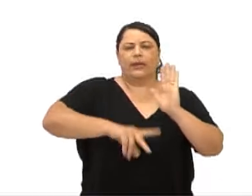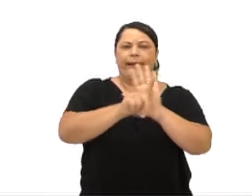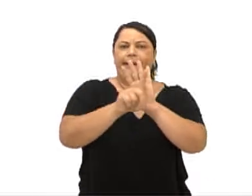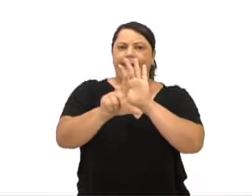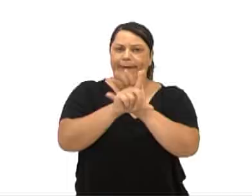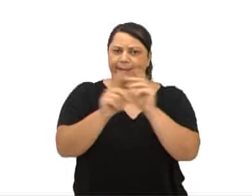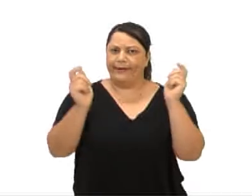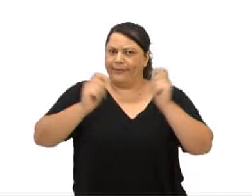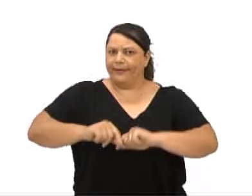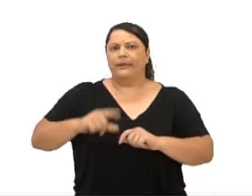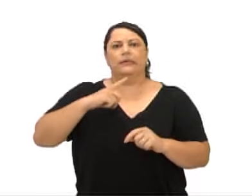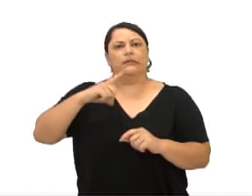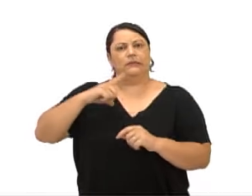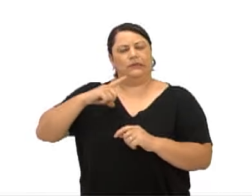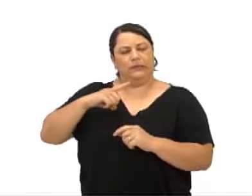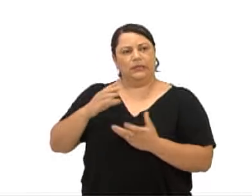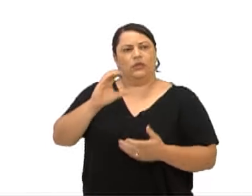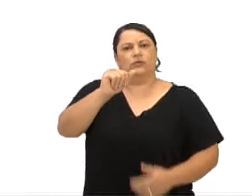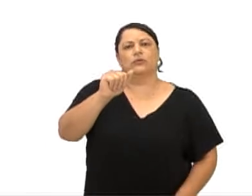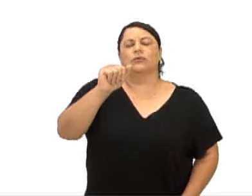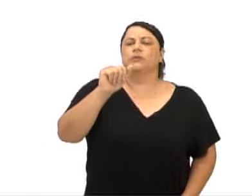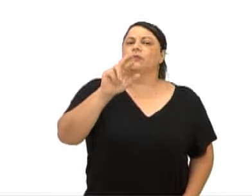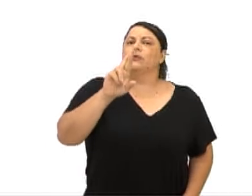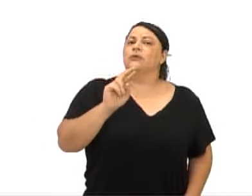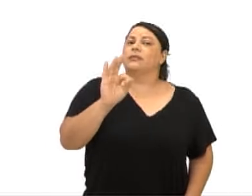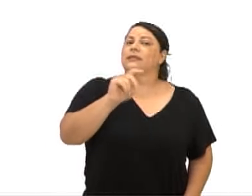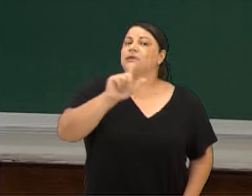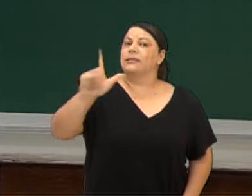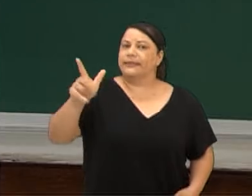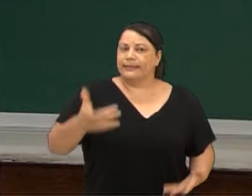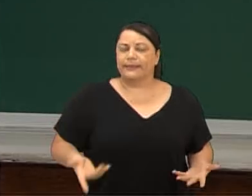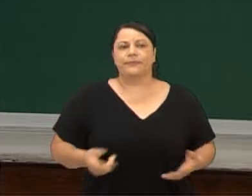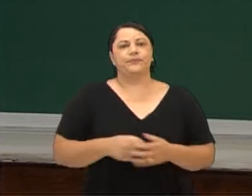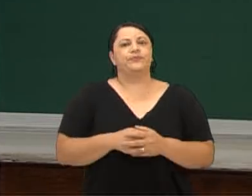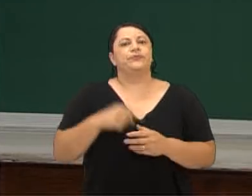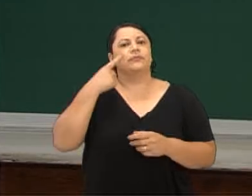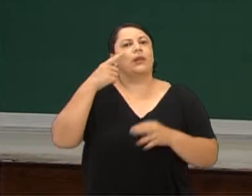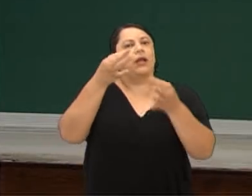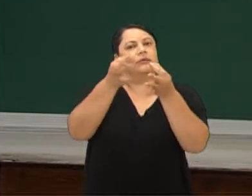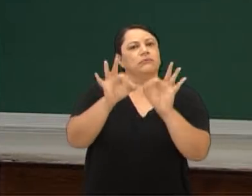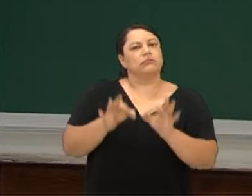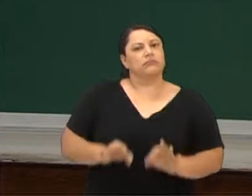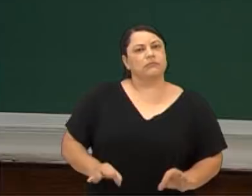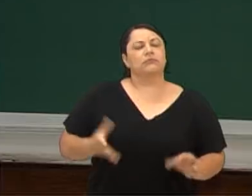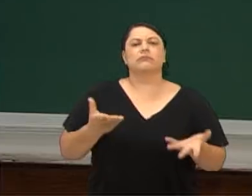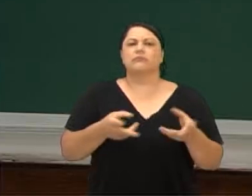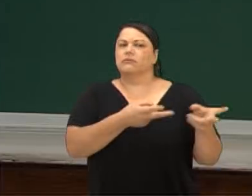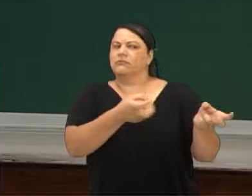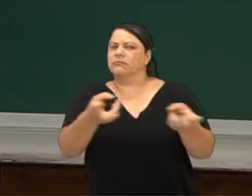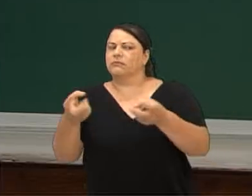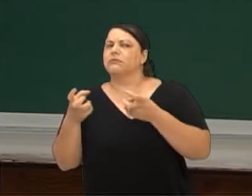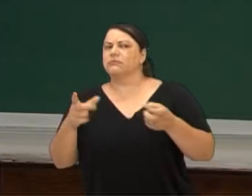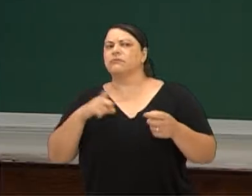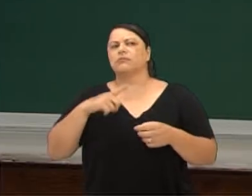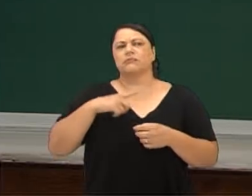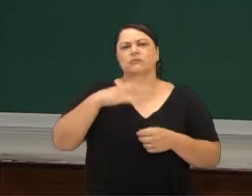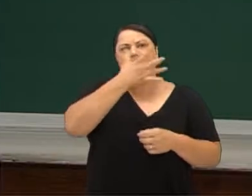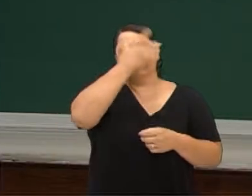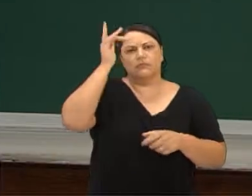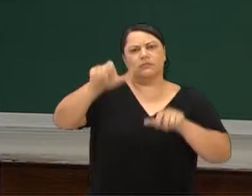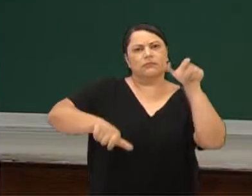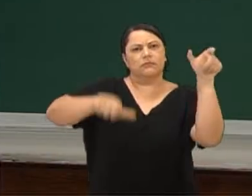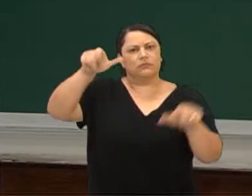vocês que aborda sobre o cartel e presta atenção aqui nesse detalhe. Perceba que nós temos funcionários aqui,